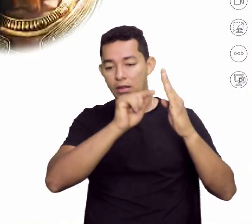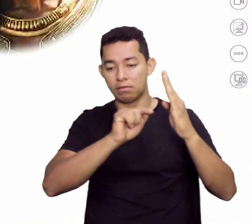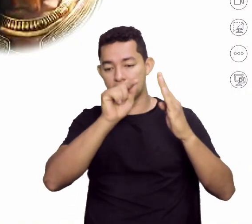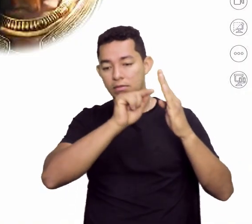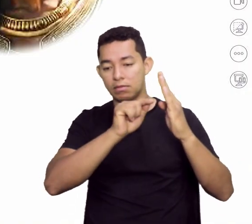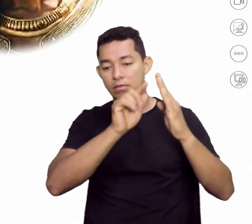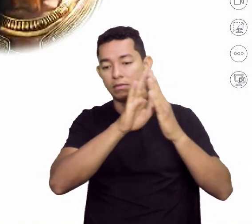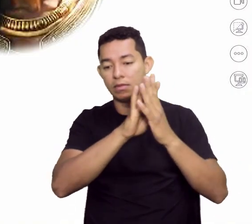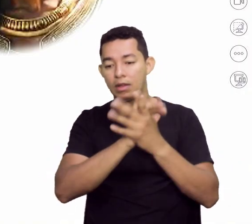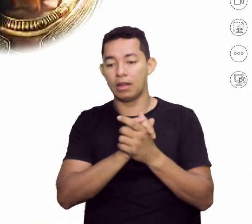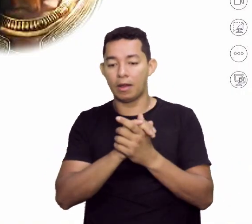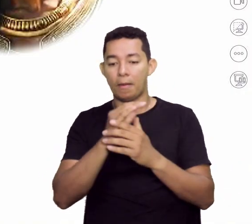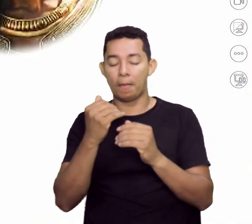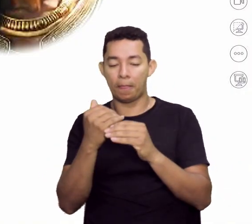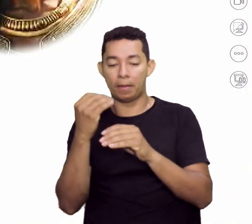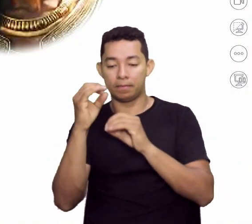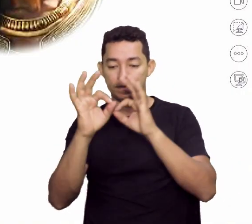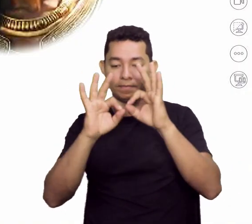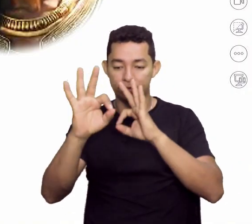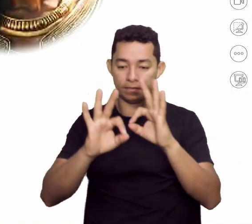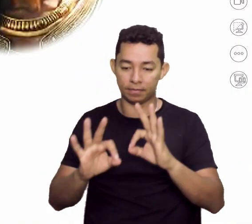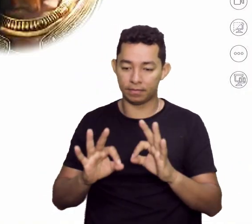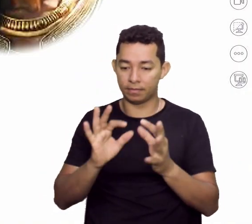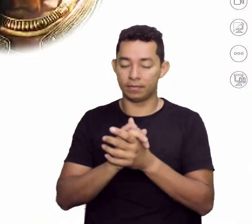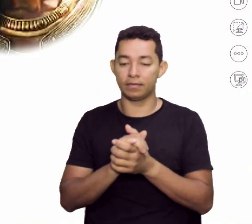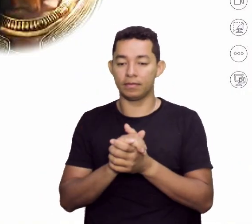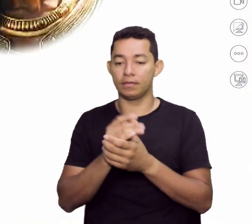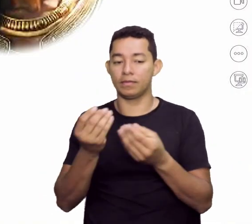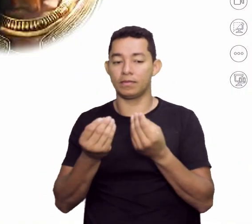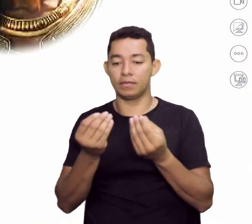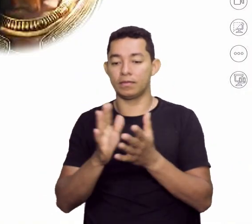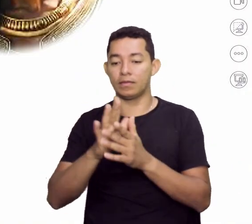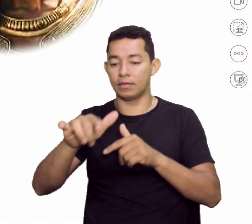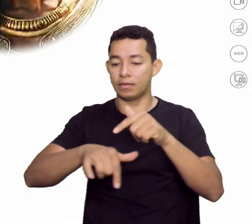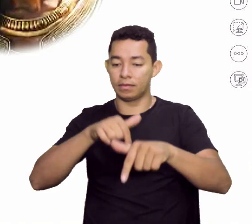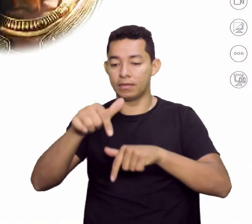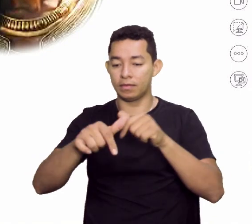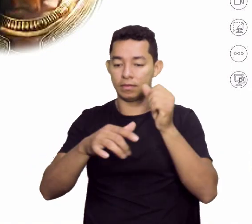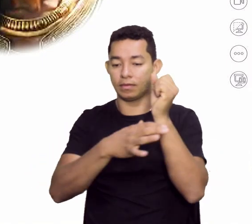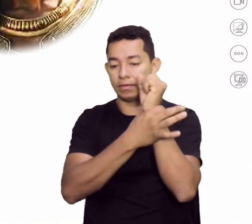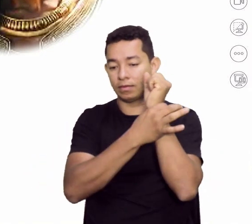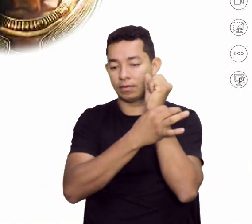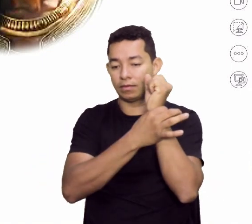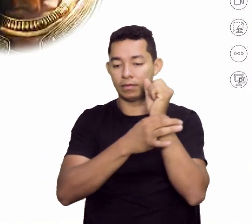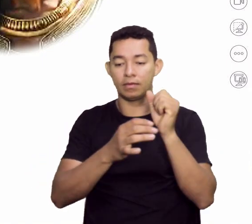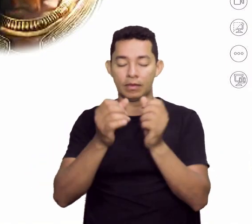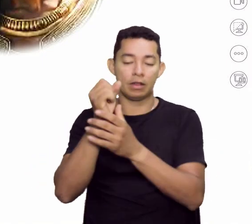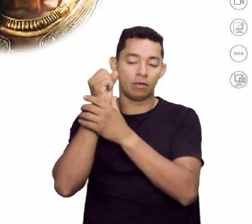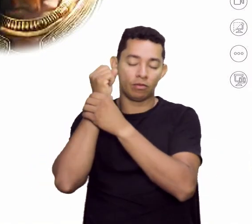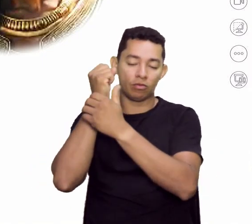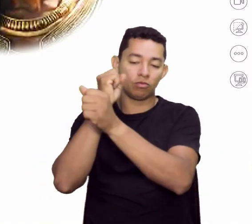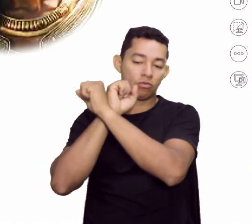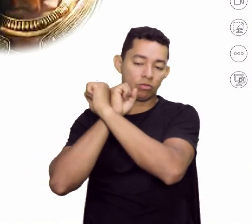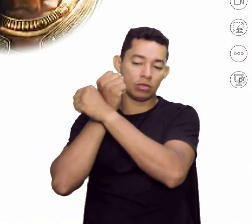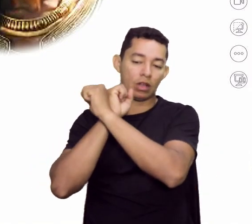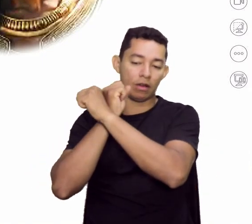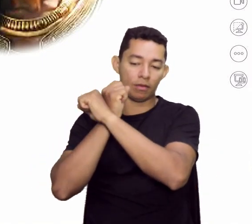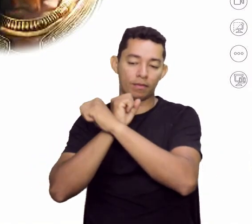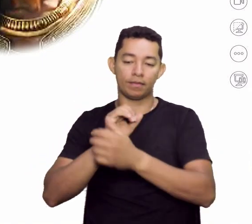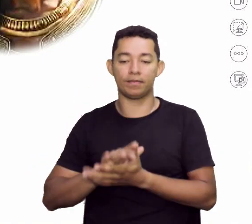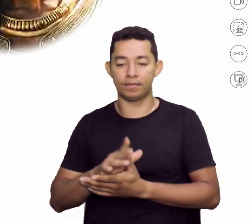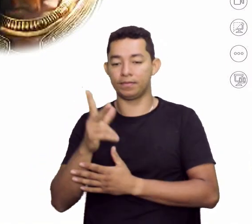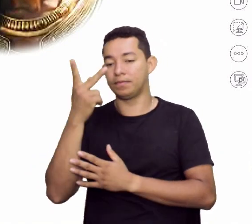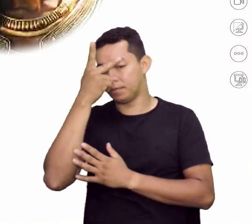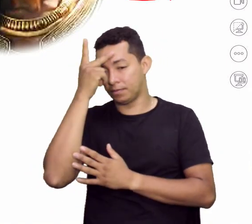foram montadas com trabalho escravo, né? E essa